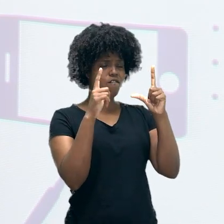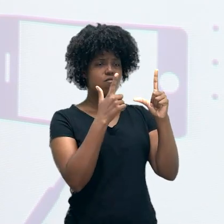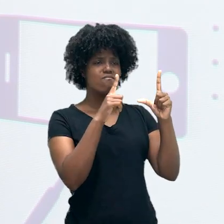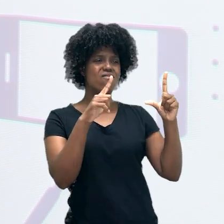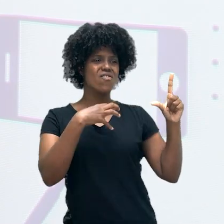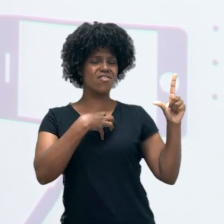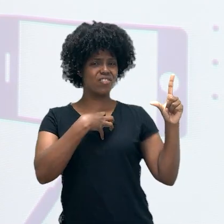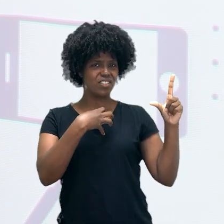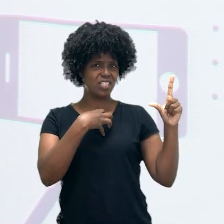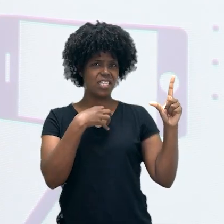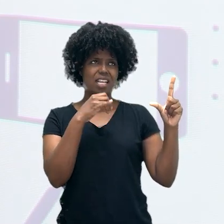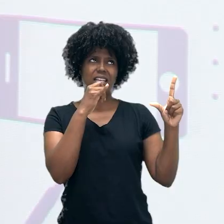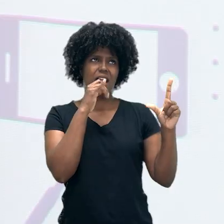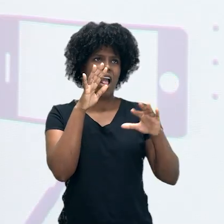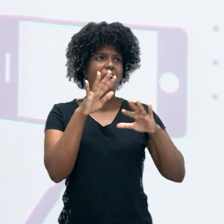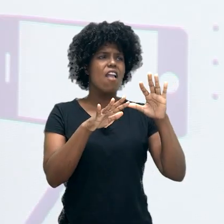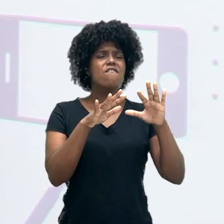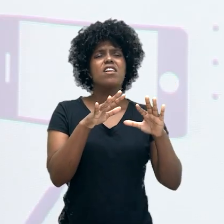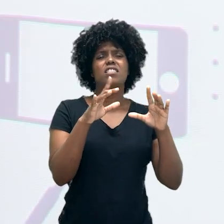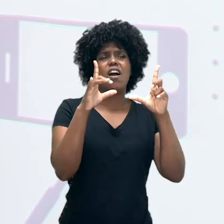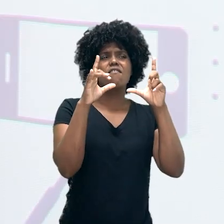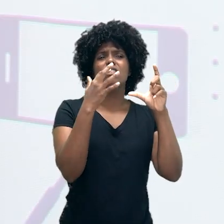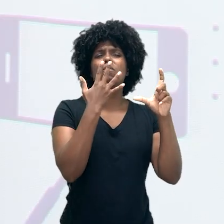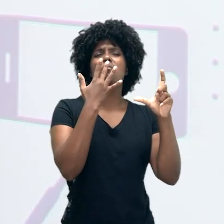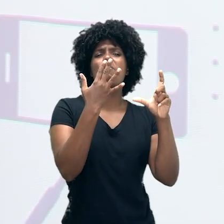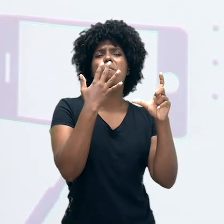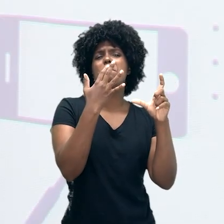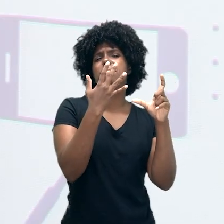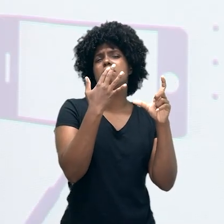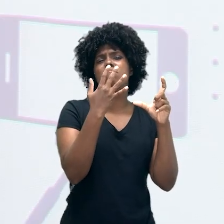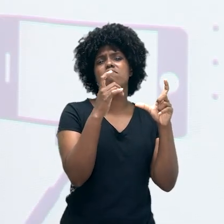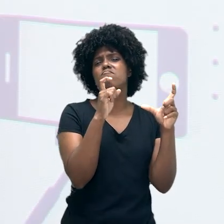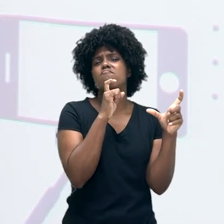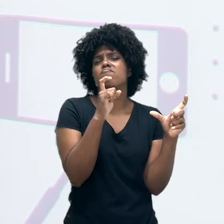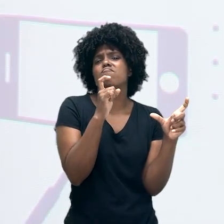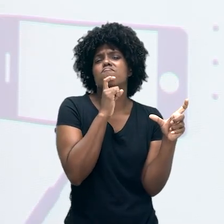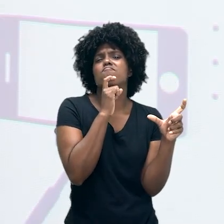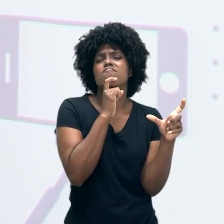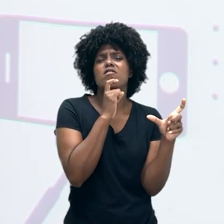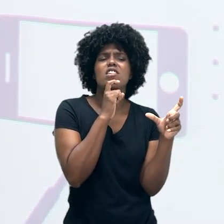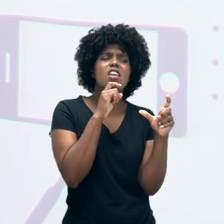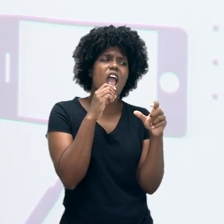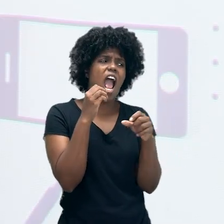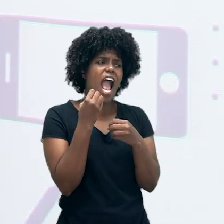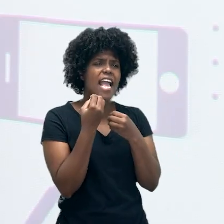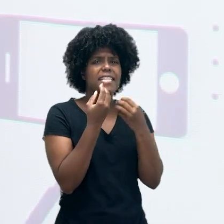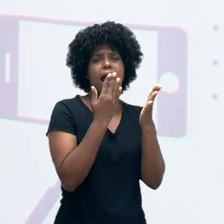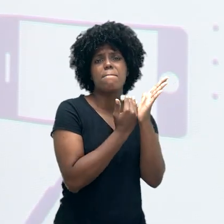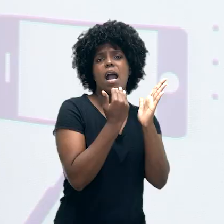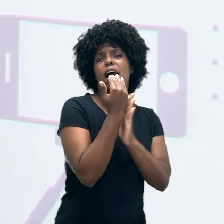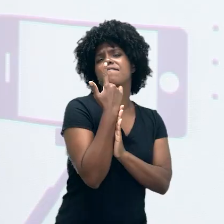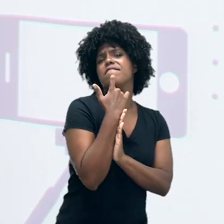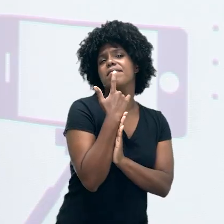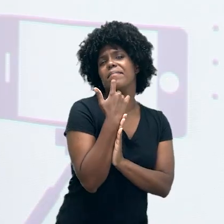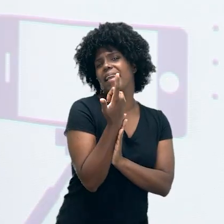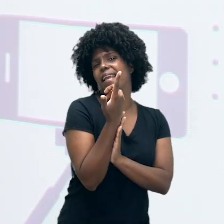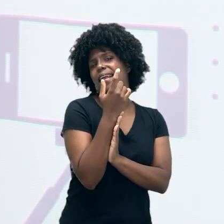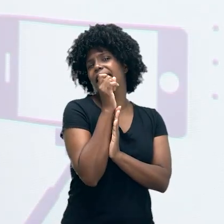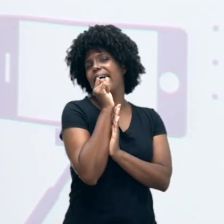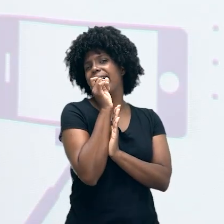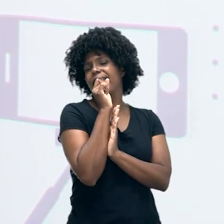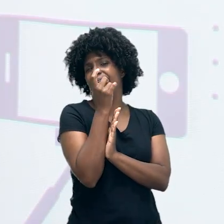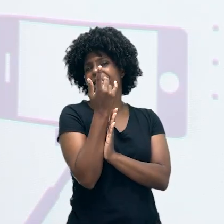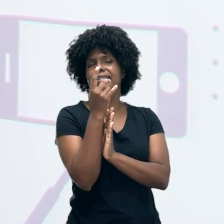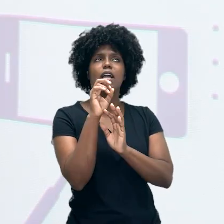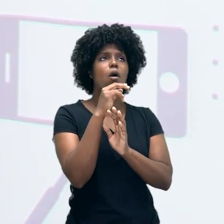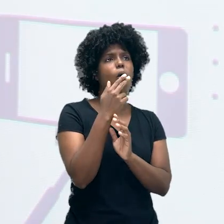sensações para a foto. Às vezes a foto está muito fria, eu jogo um tom mais quente, transformo os vermelhos dela num tom mais laranja, ou eu vou lá para